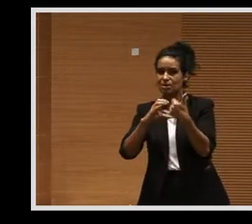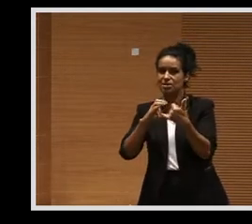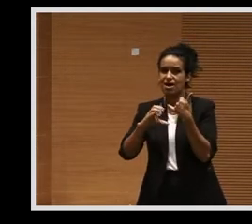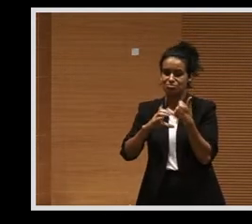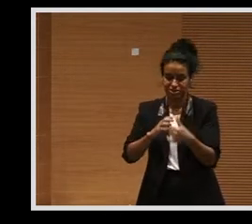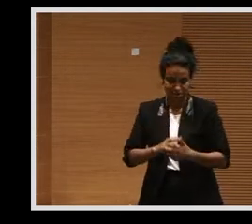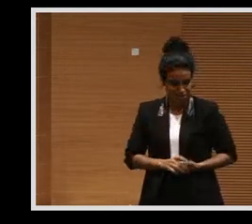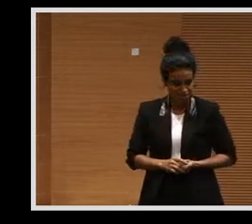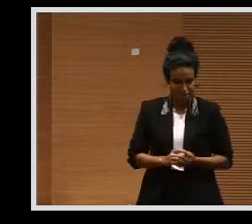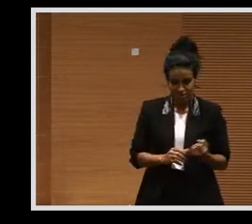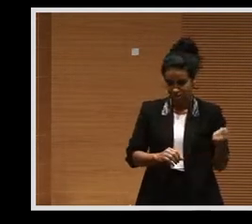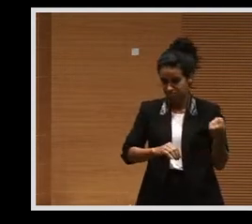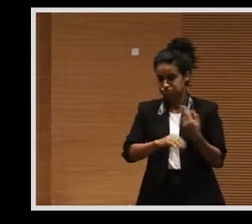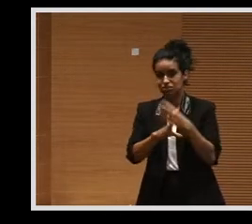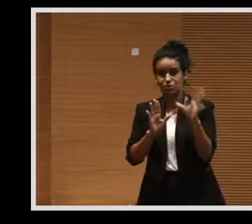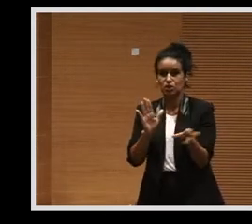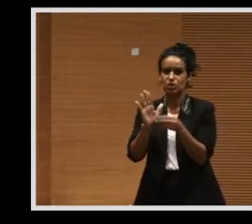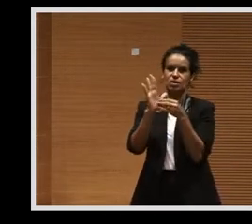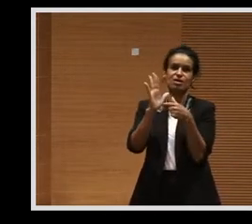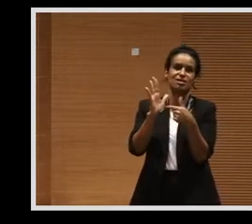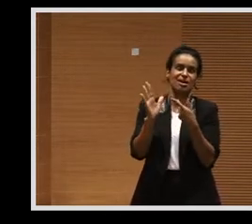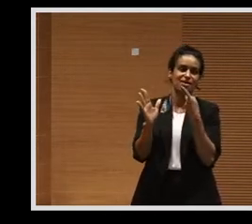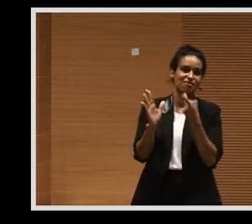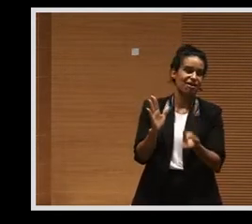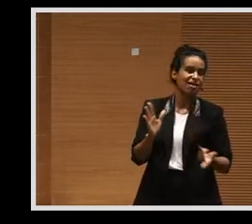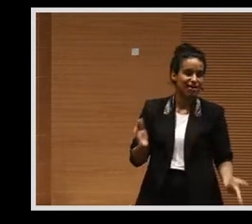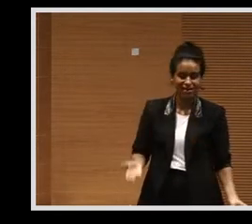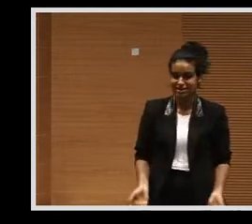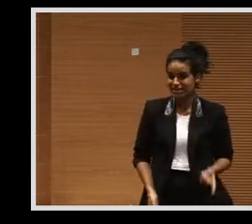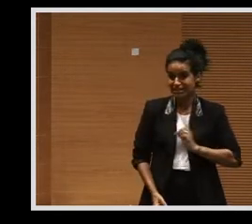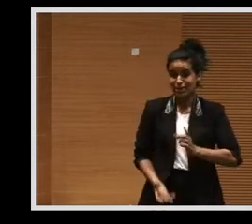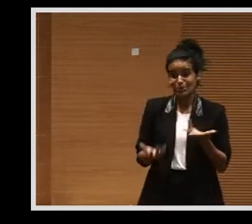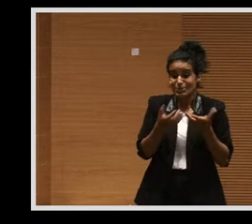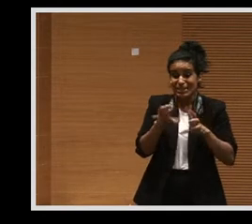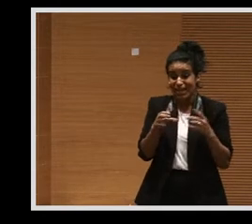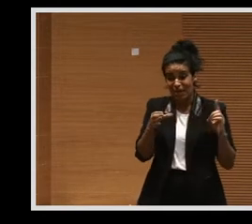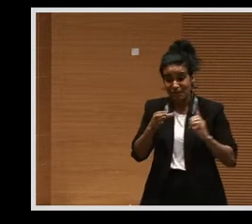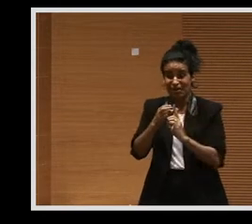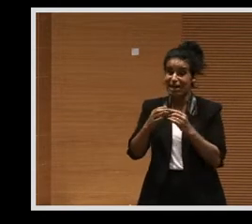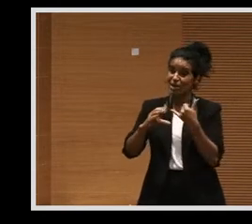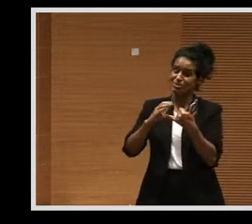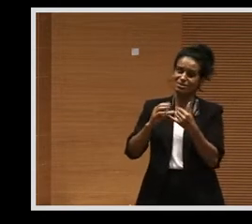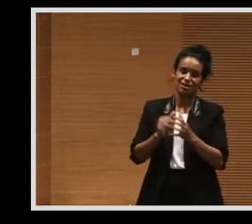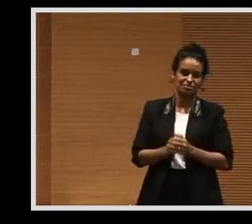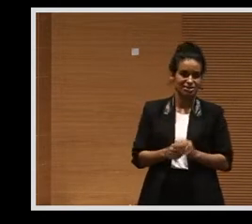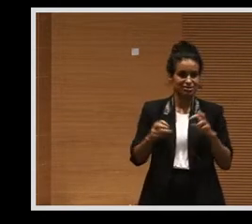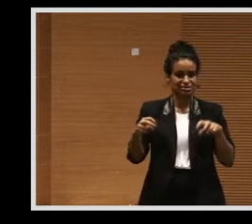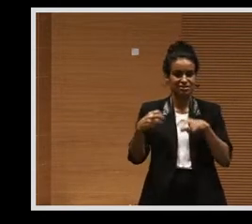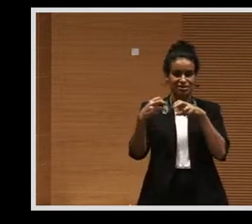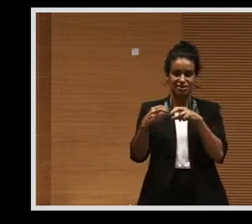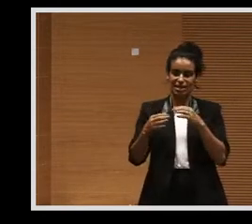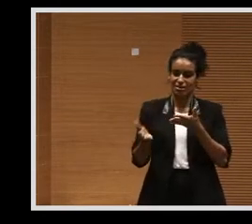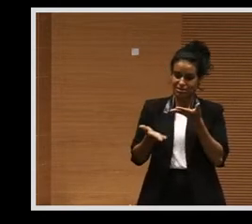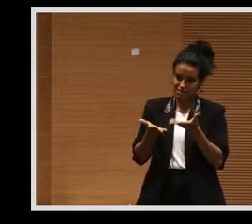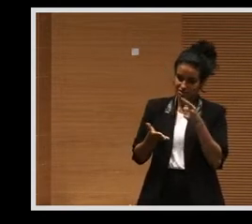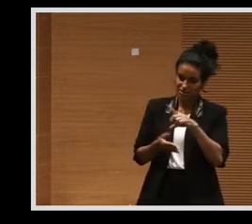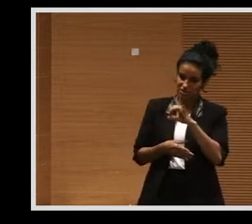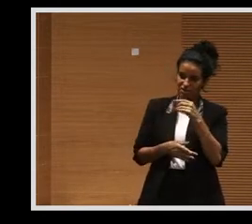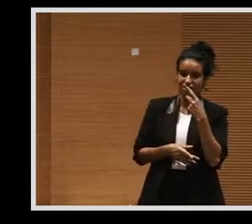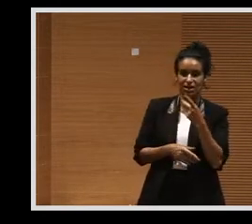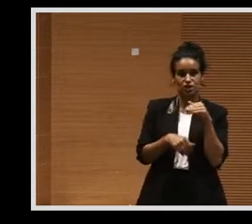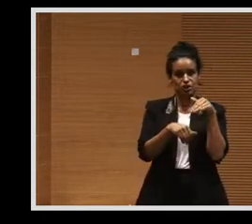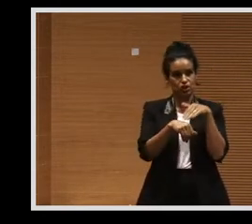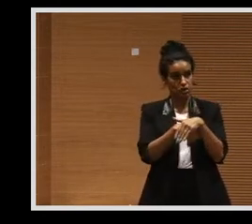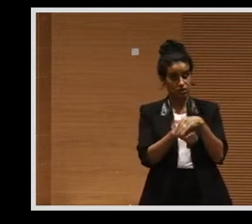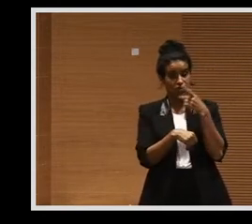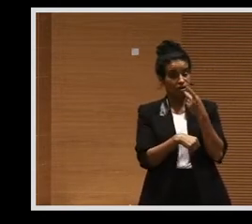você não consegue, assim, foi impossível dizer não ali. E atendi ela, e no mesmo dia à noite alguém mandou, ó, o